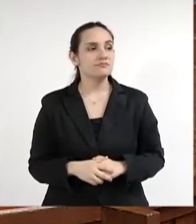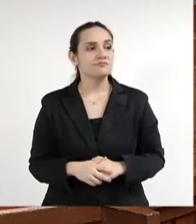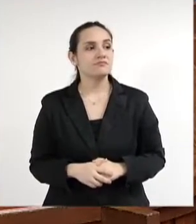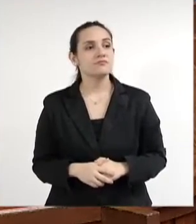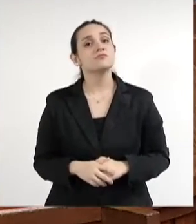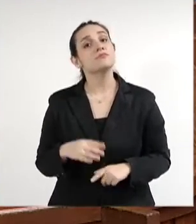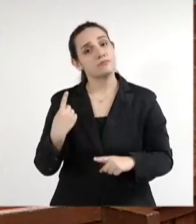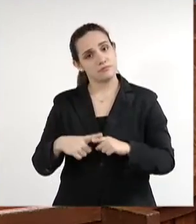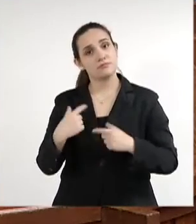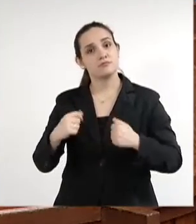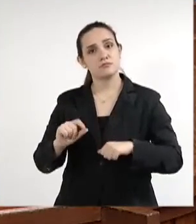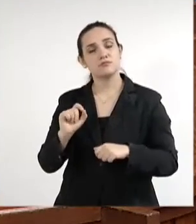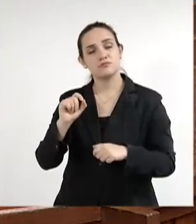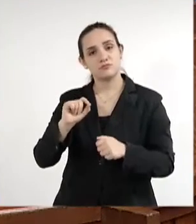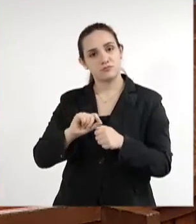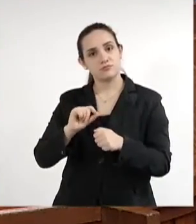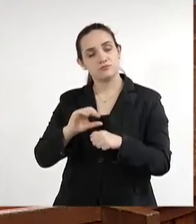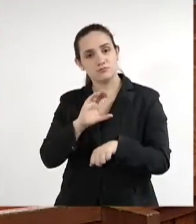pessoa tem que ser qualificada.